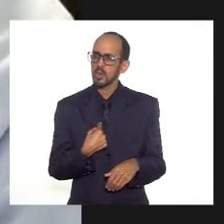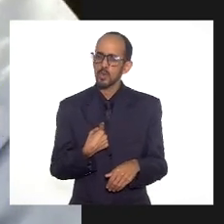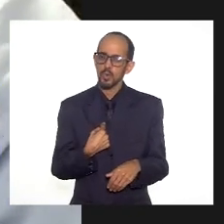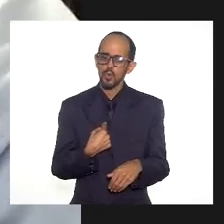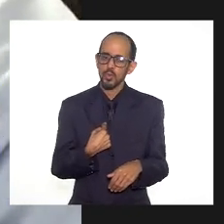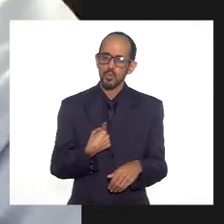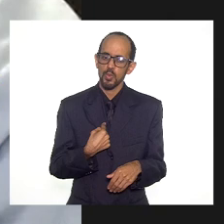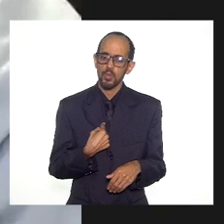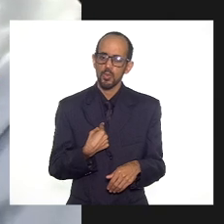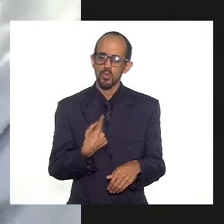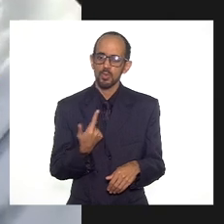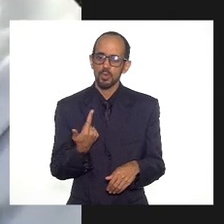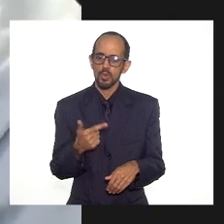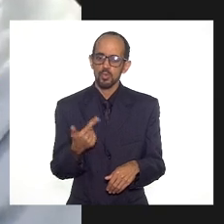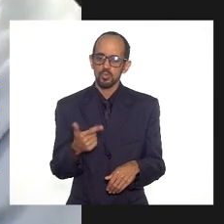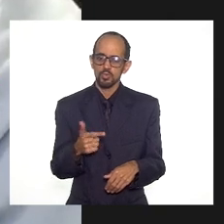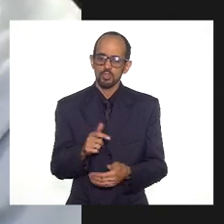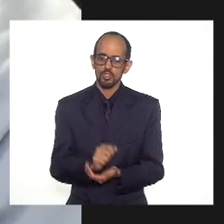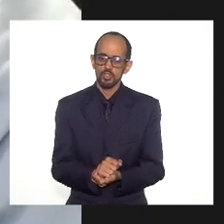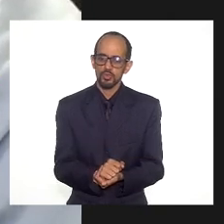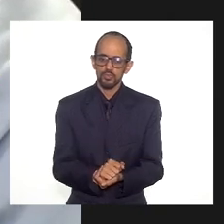não tive